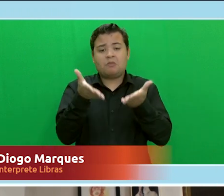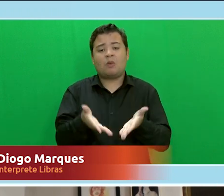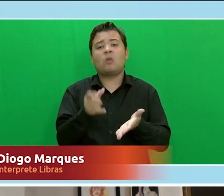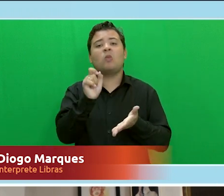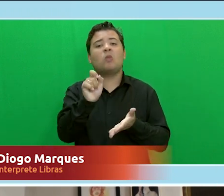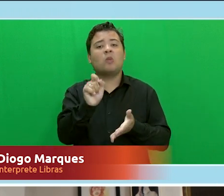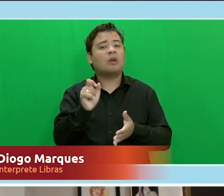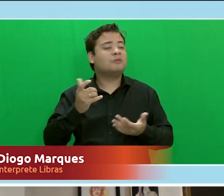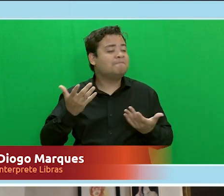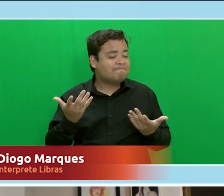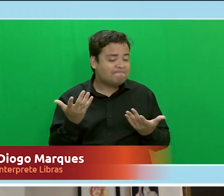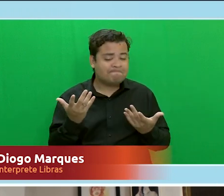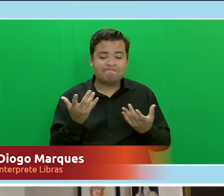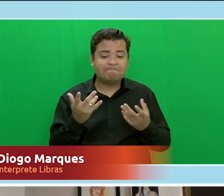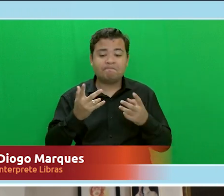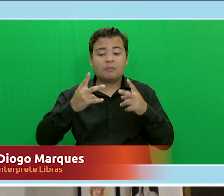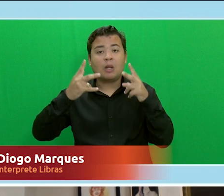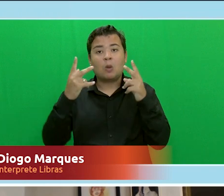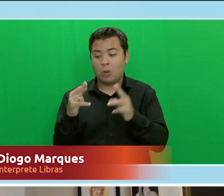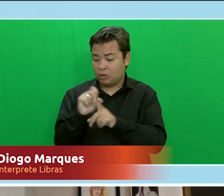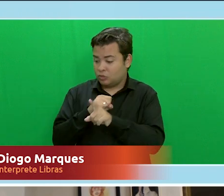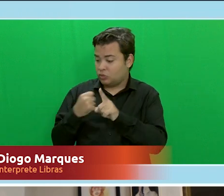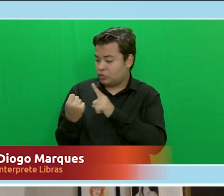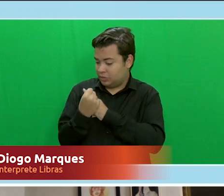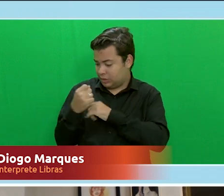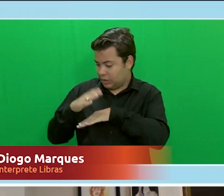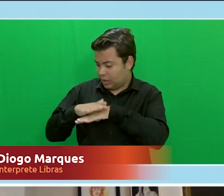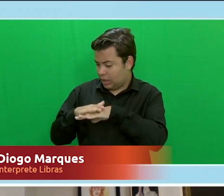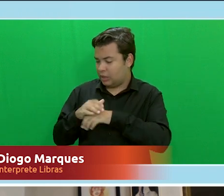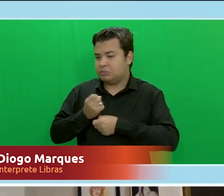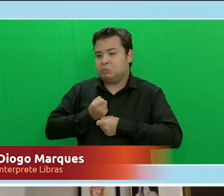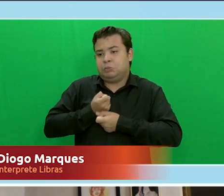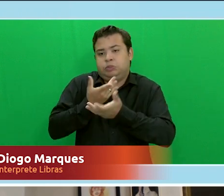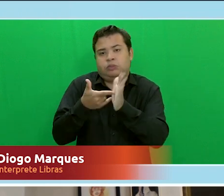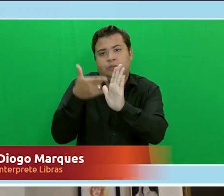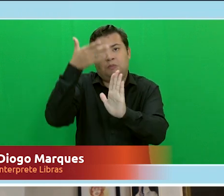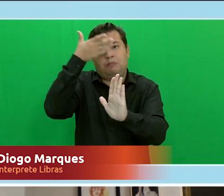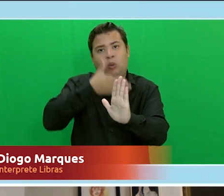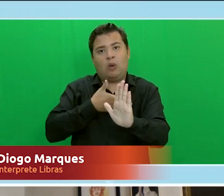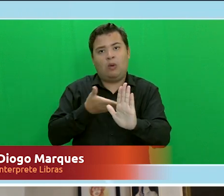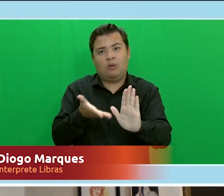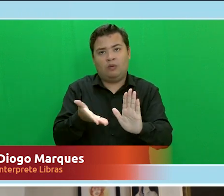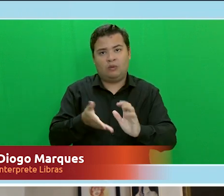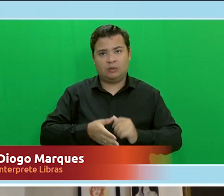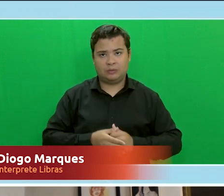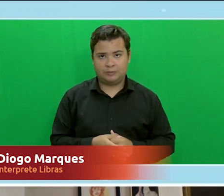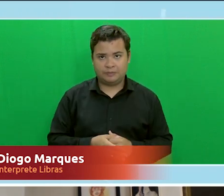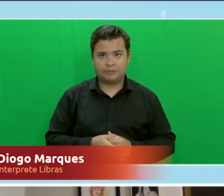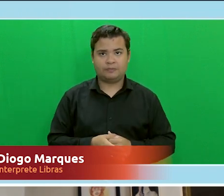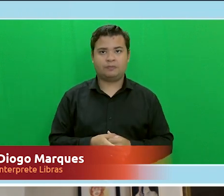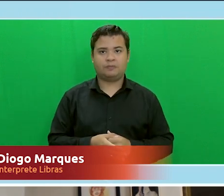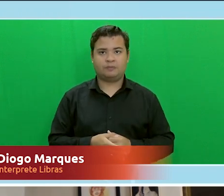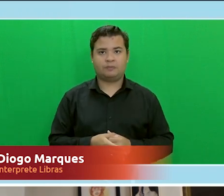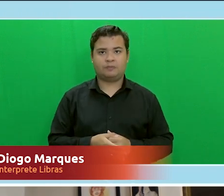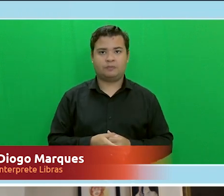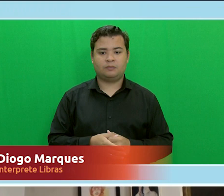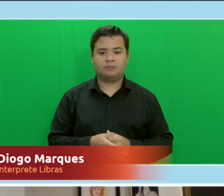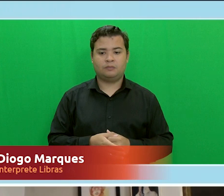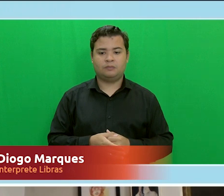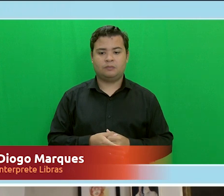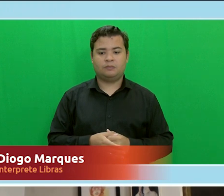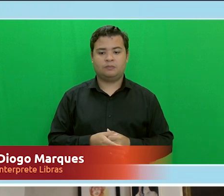espaço, na verdade, é a materialização da sociedade. É como a sociedade